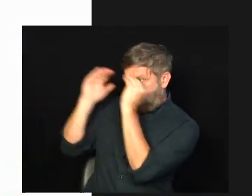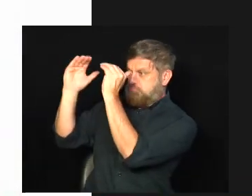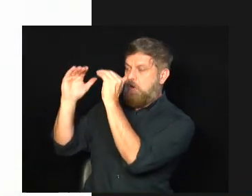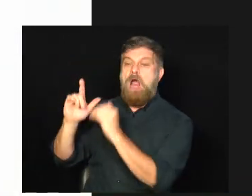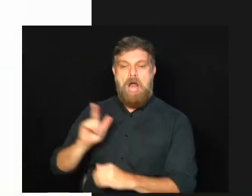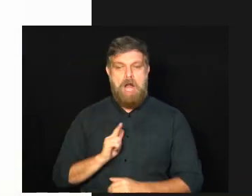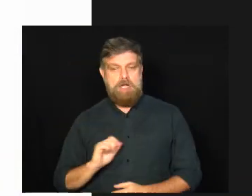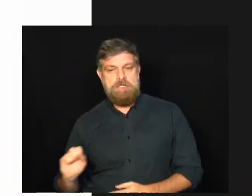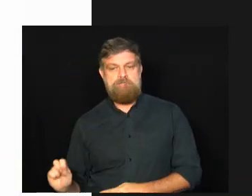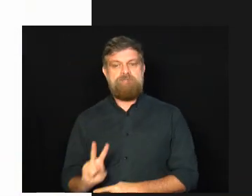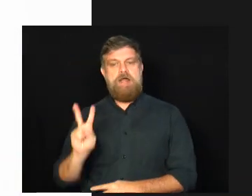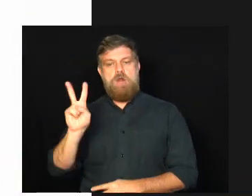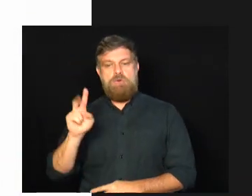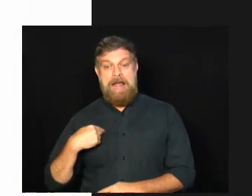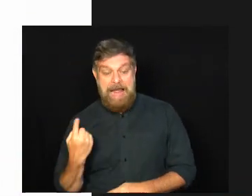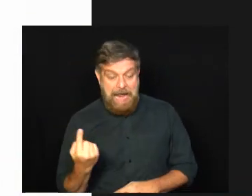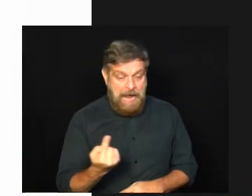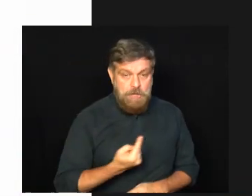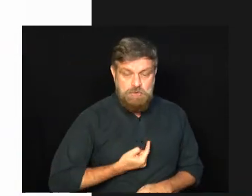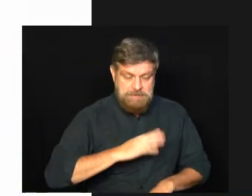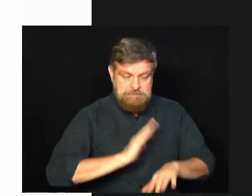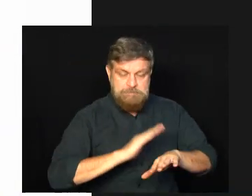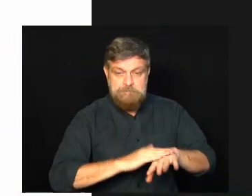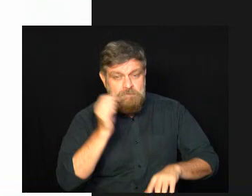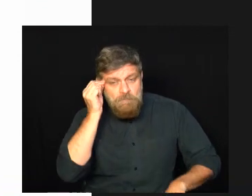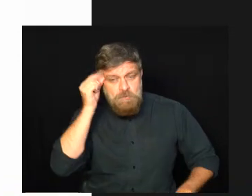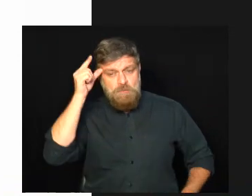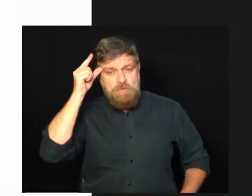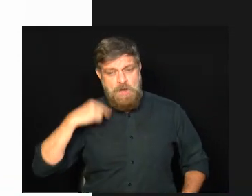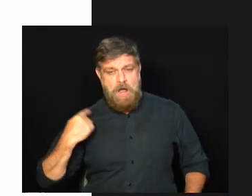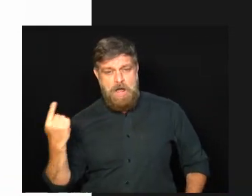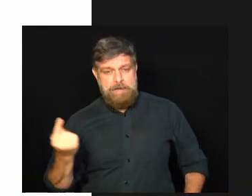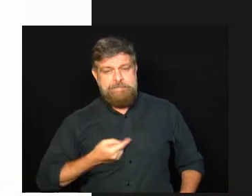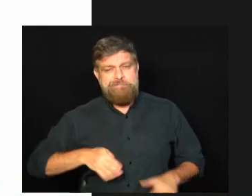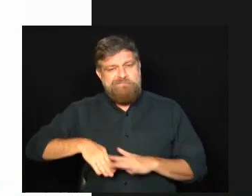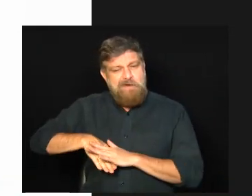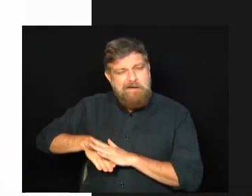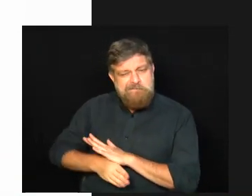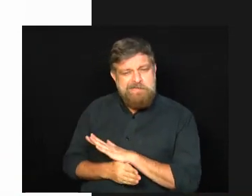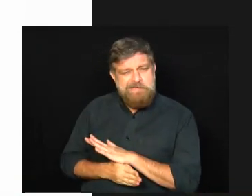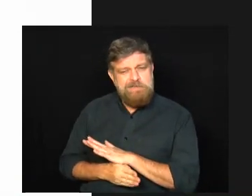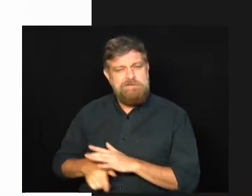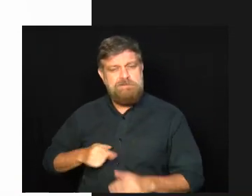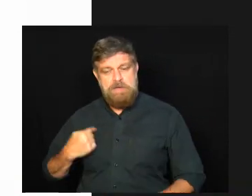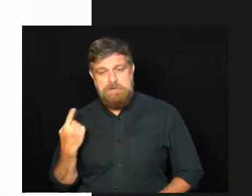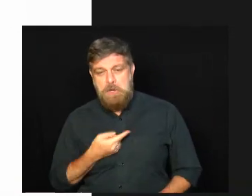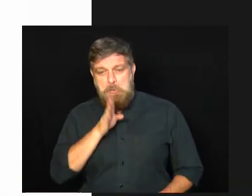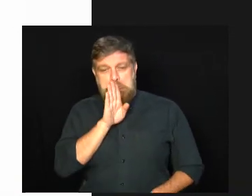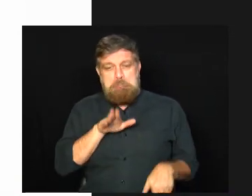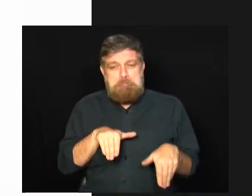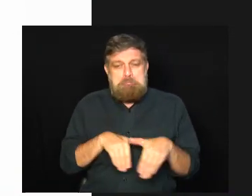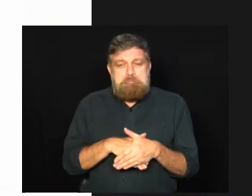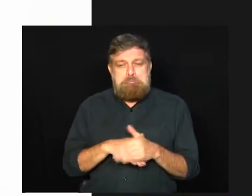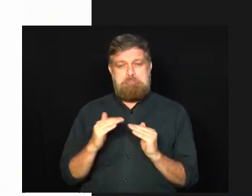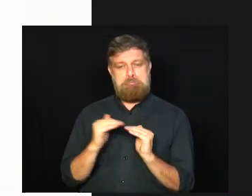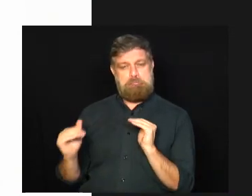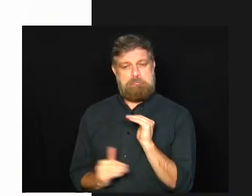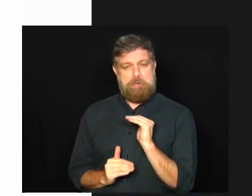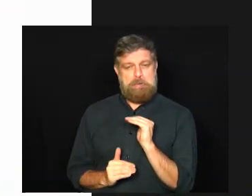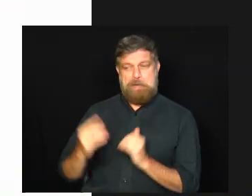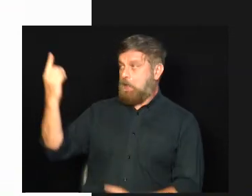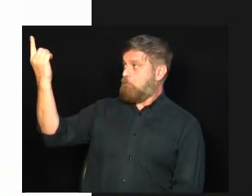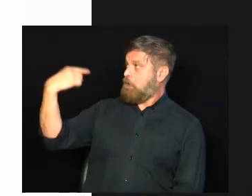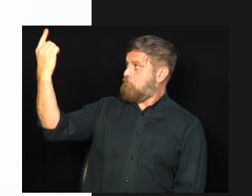a nossa produção cultural, né? Nós temos esse vício do colono, né? Então,